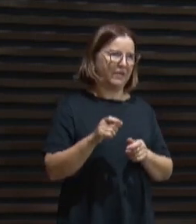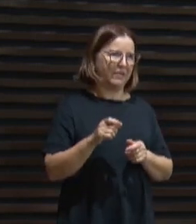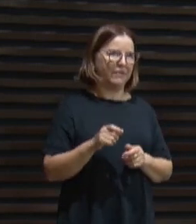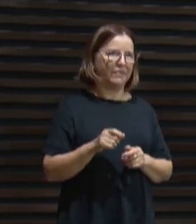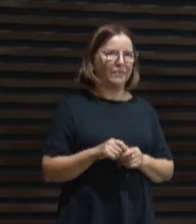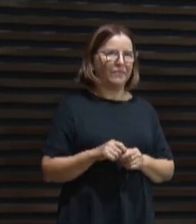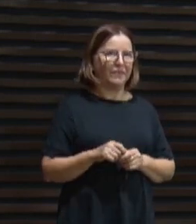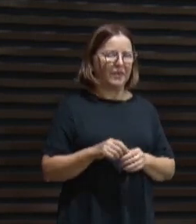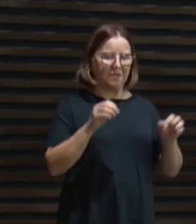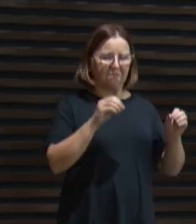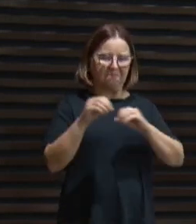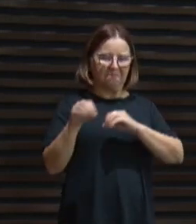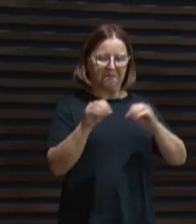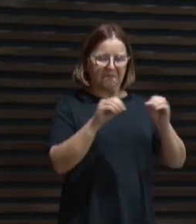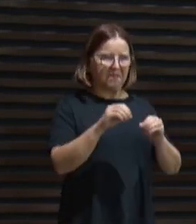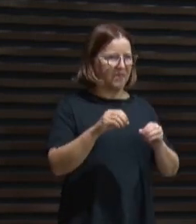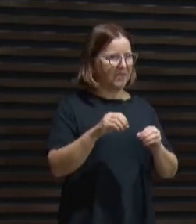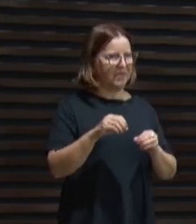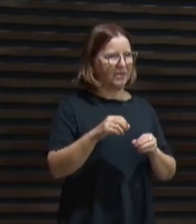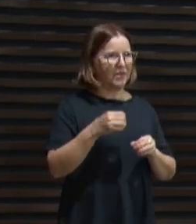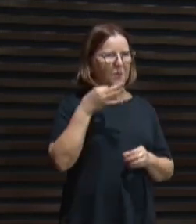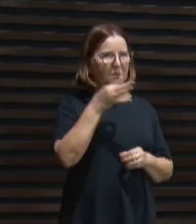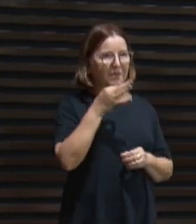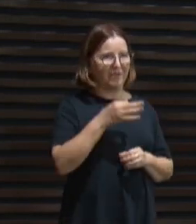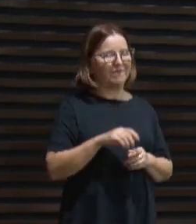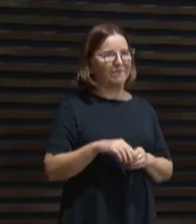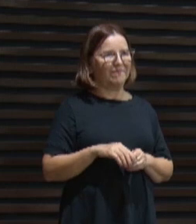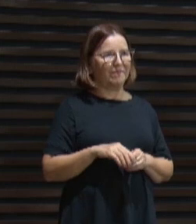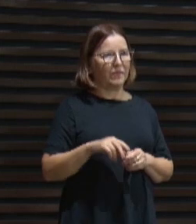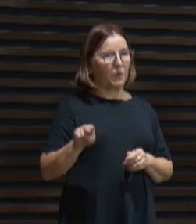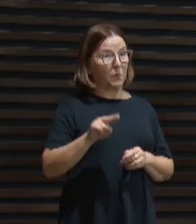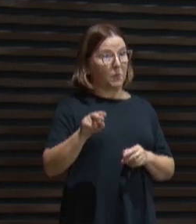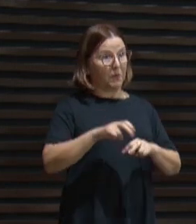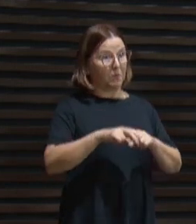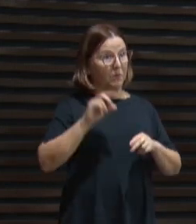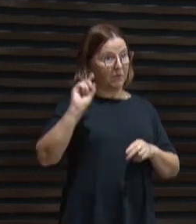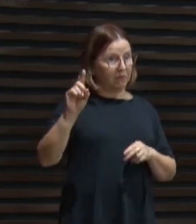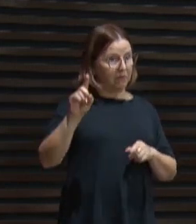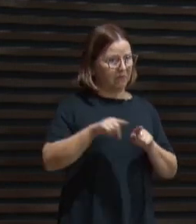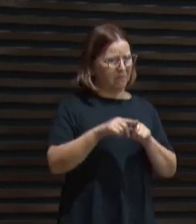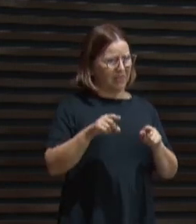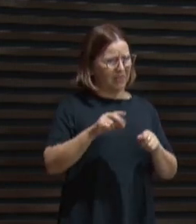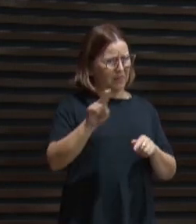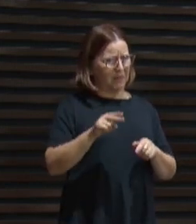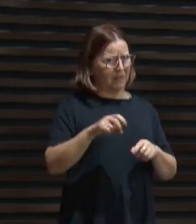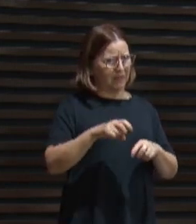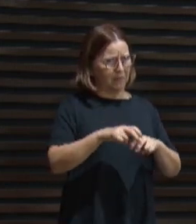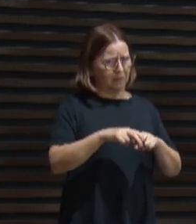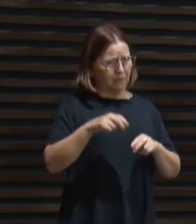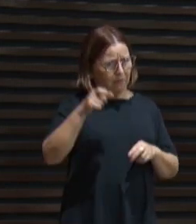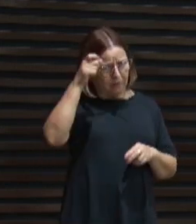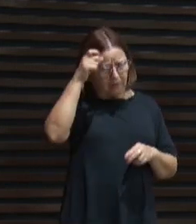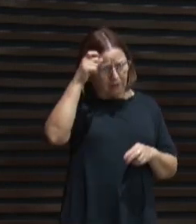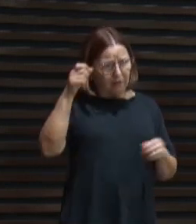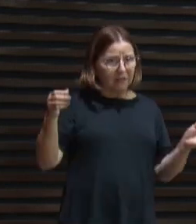se acocora e começa a lavar os pés. E o Pedro, chega no Pedro, ele diz: não, o meu não.